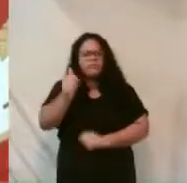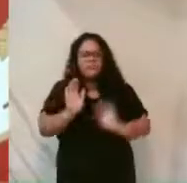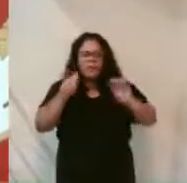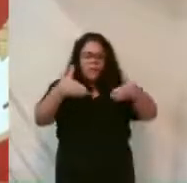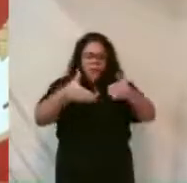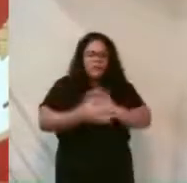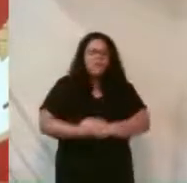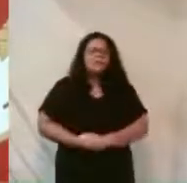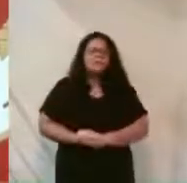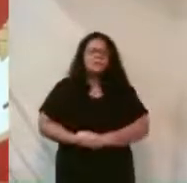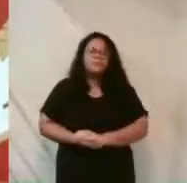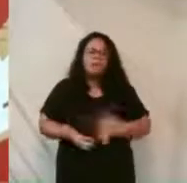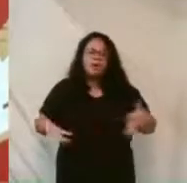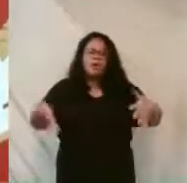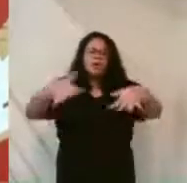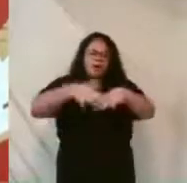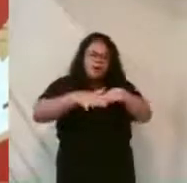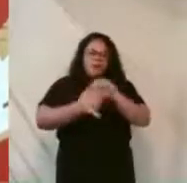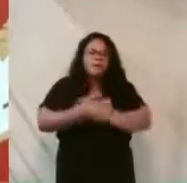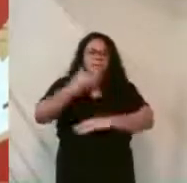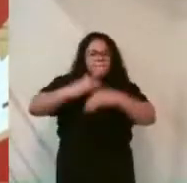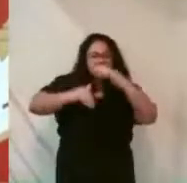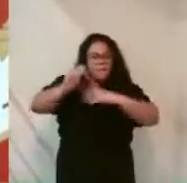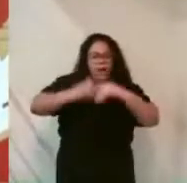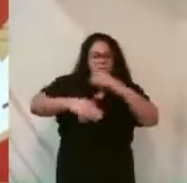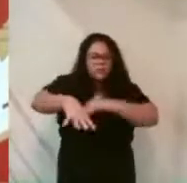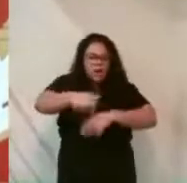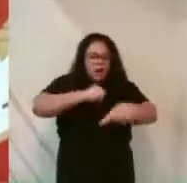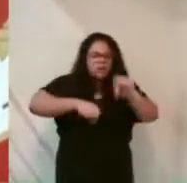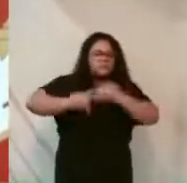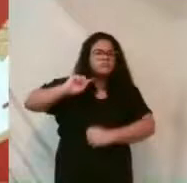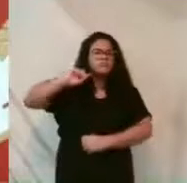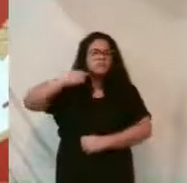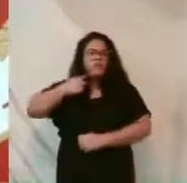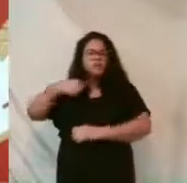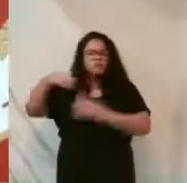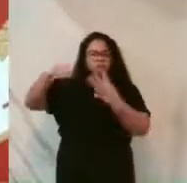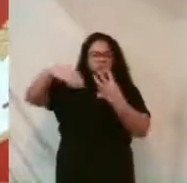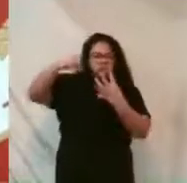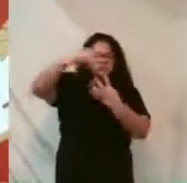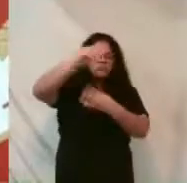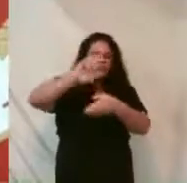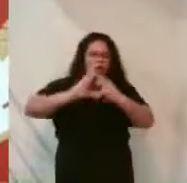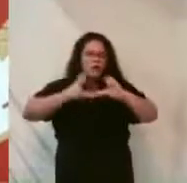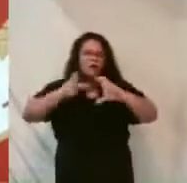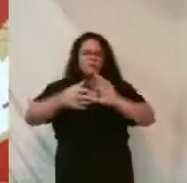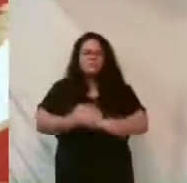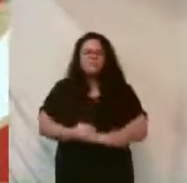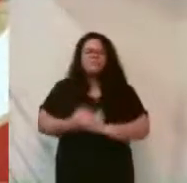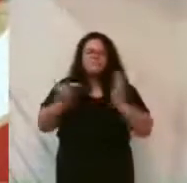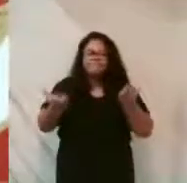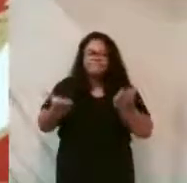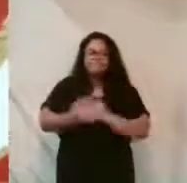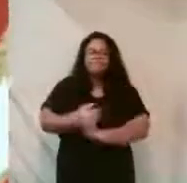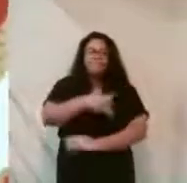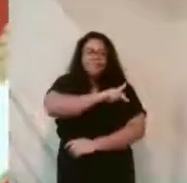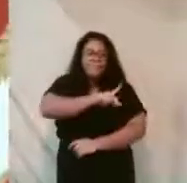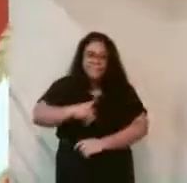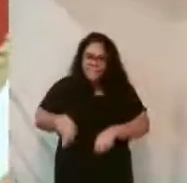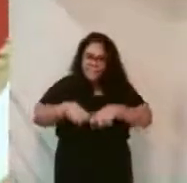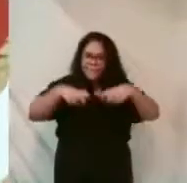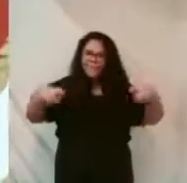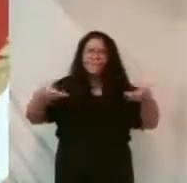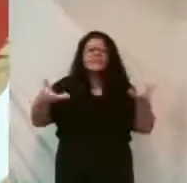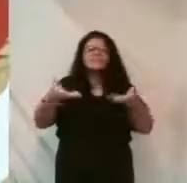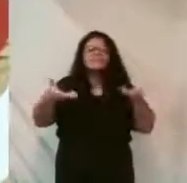Materiais Recicláveis, será o tema abordado. Como presidente da mesa, convidamos a excelentíssima